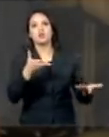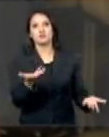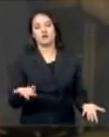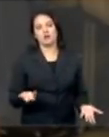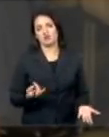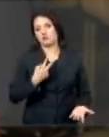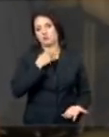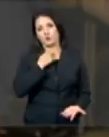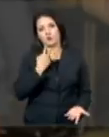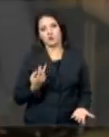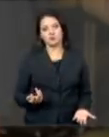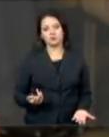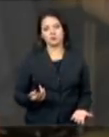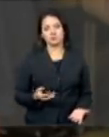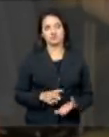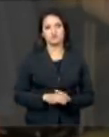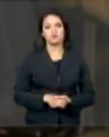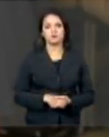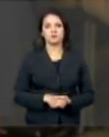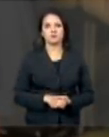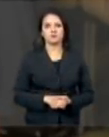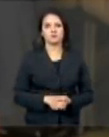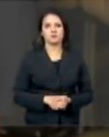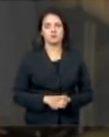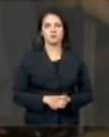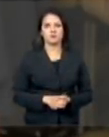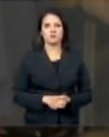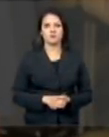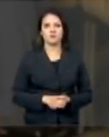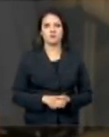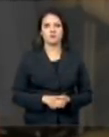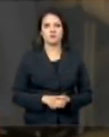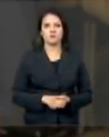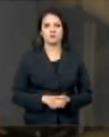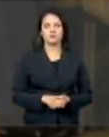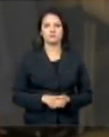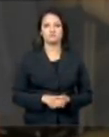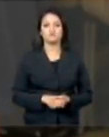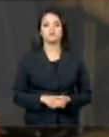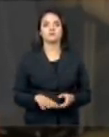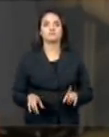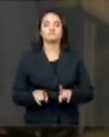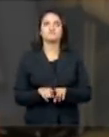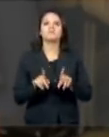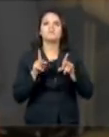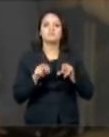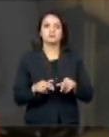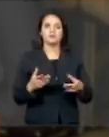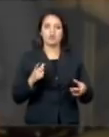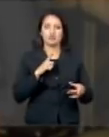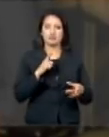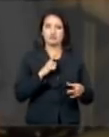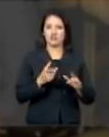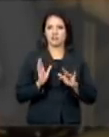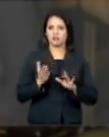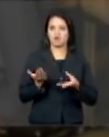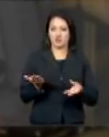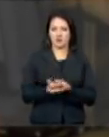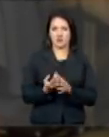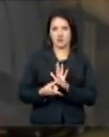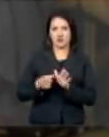nesse caso específico é tem um precedente de sua excelência o ministro relator no mandado de